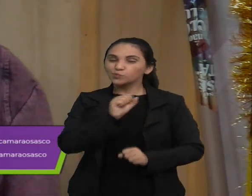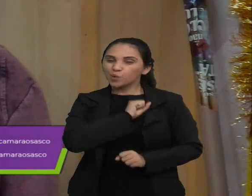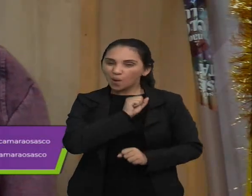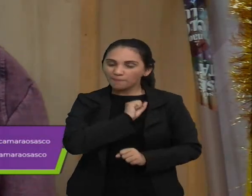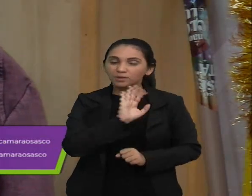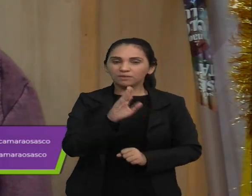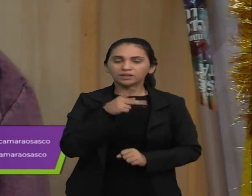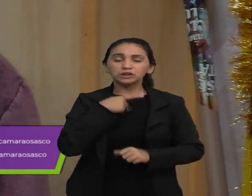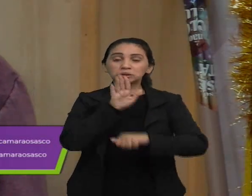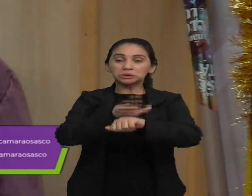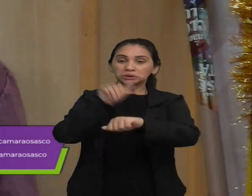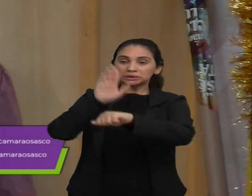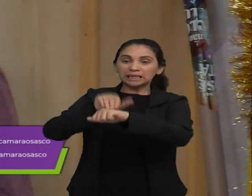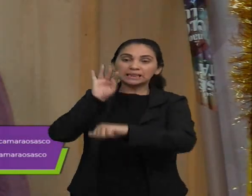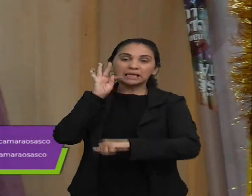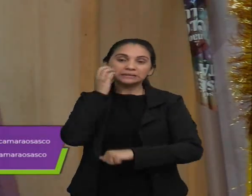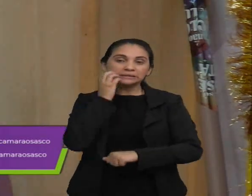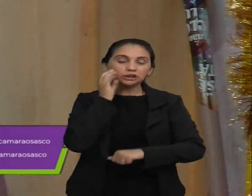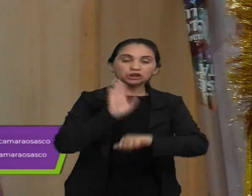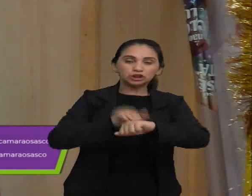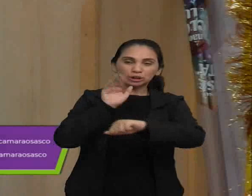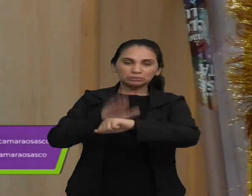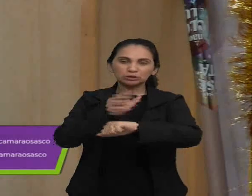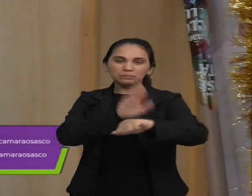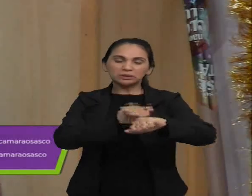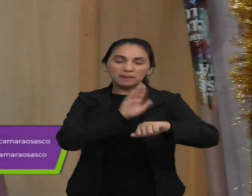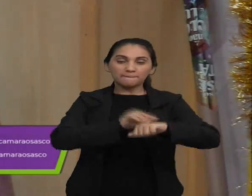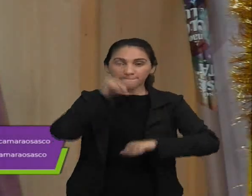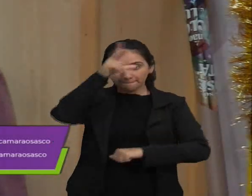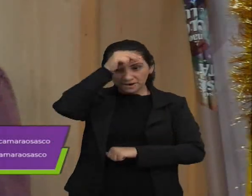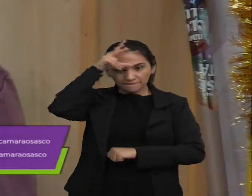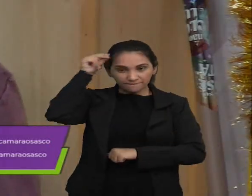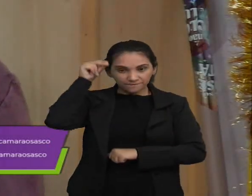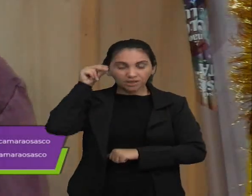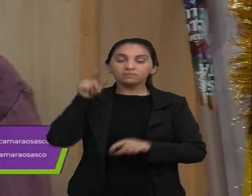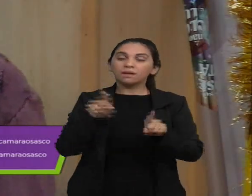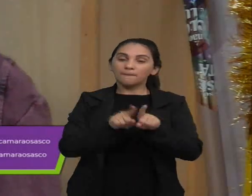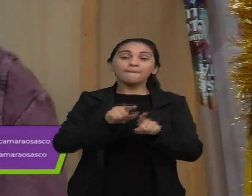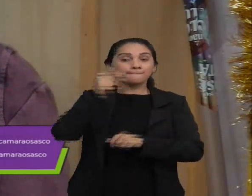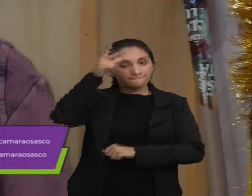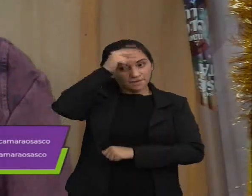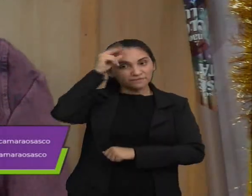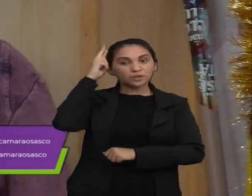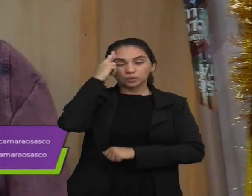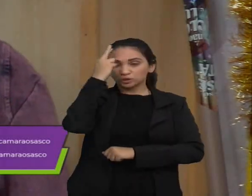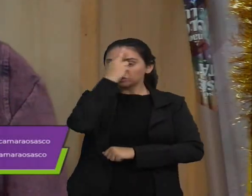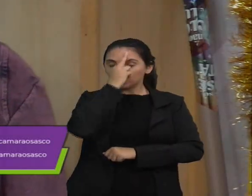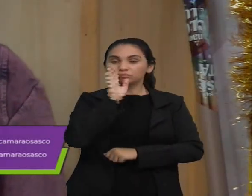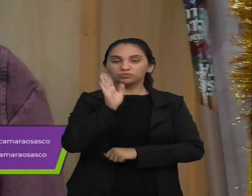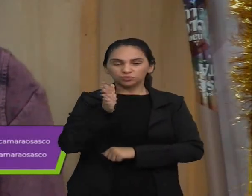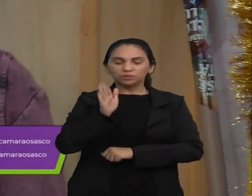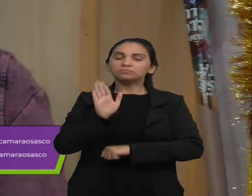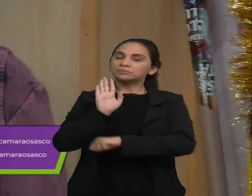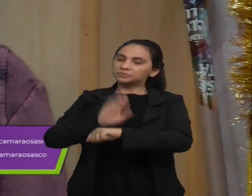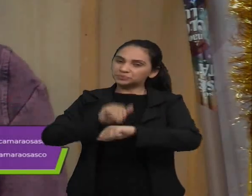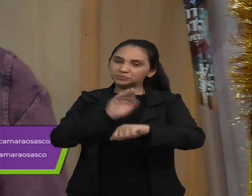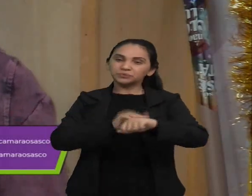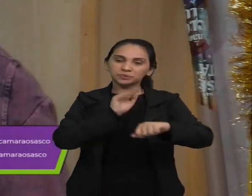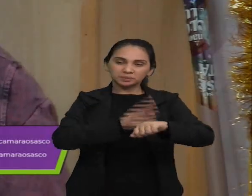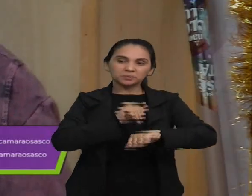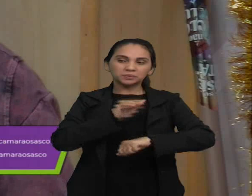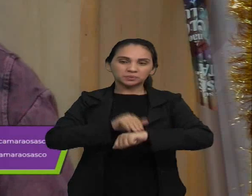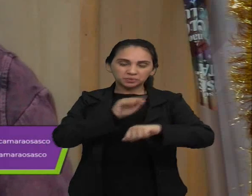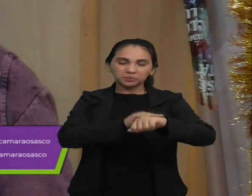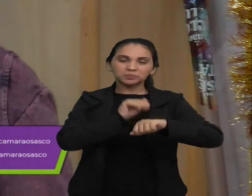os prefeitos, e o prefeito aqui de Osasco, ele foi chamado, porque Osasco é uma das 15